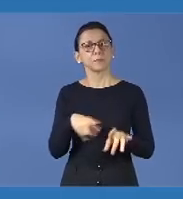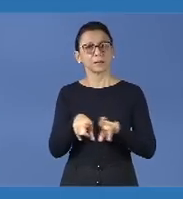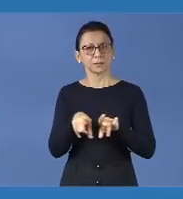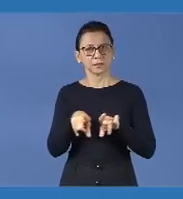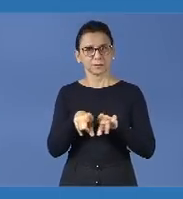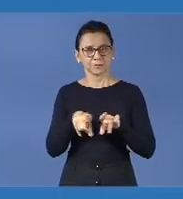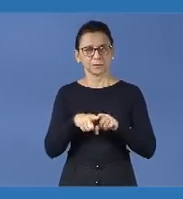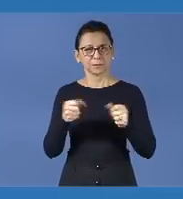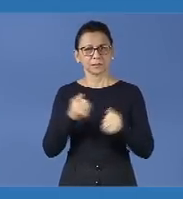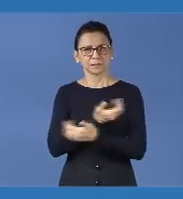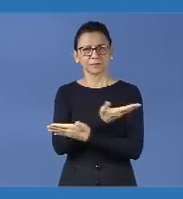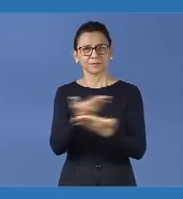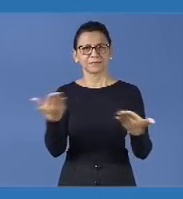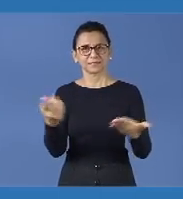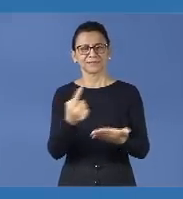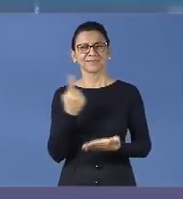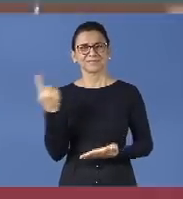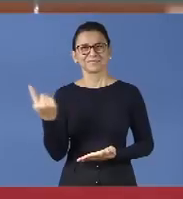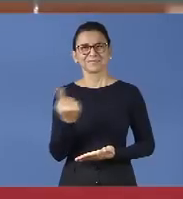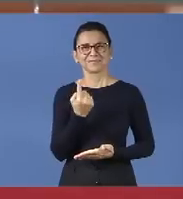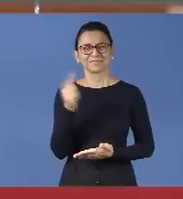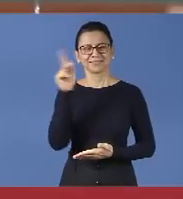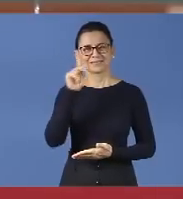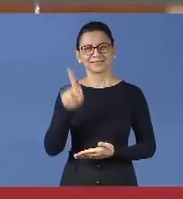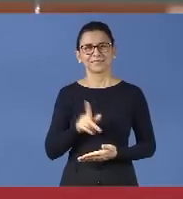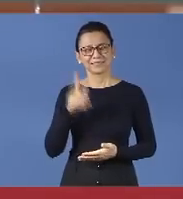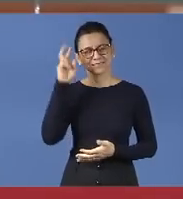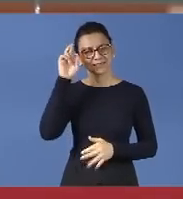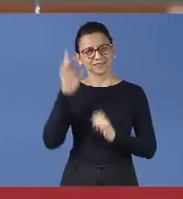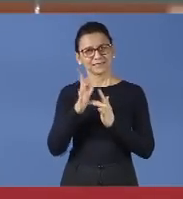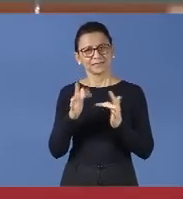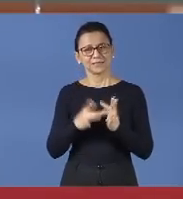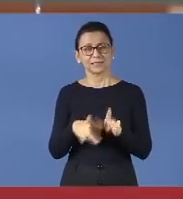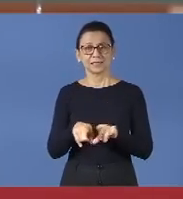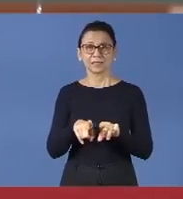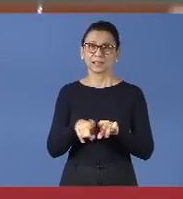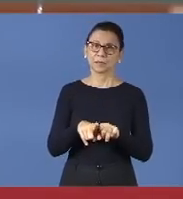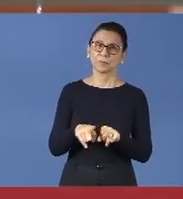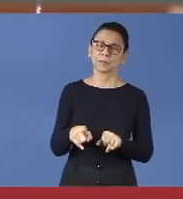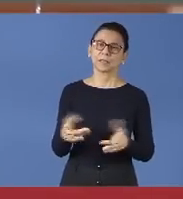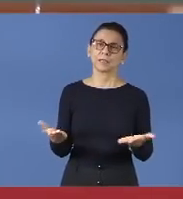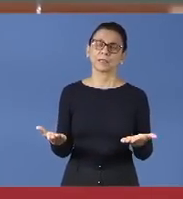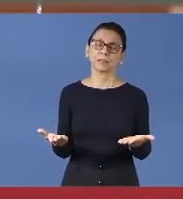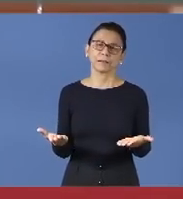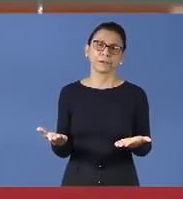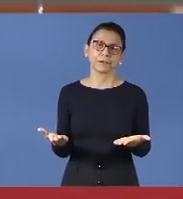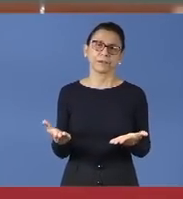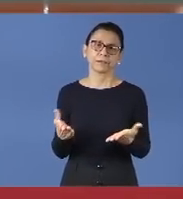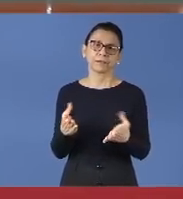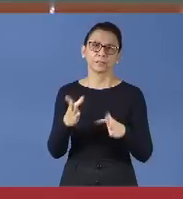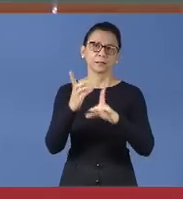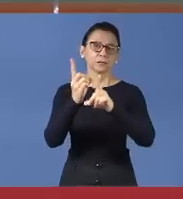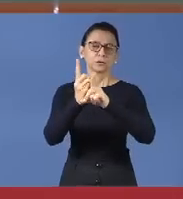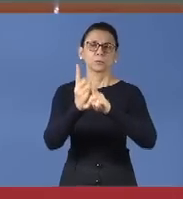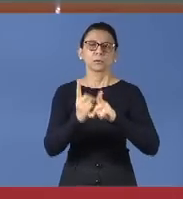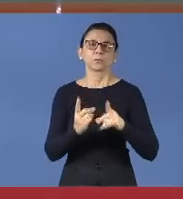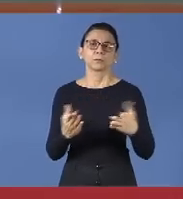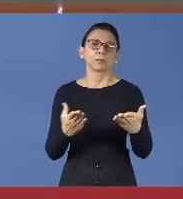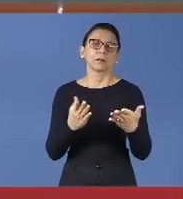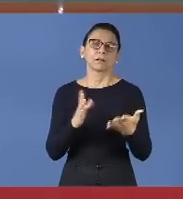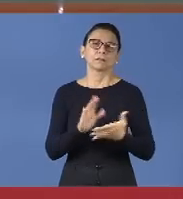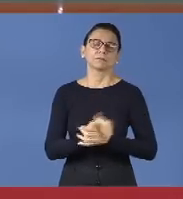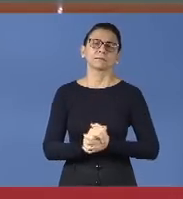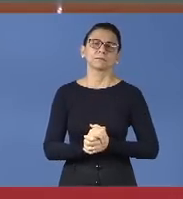nós saudamos esses irmãos com a paz do Senhor Jesus. Tivemos aqui também, neste encontro, um